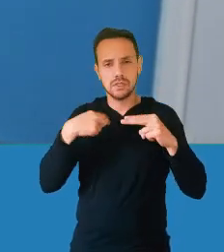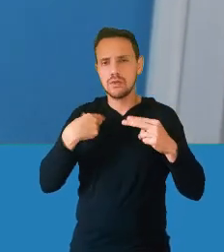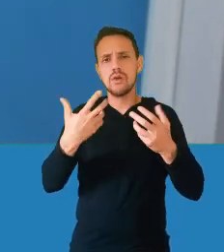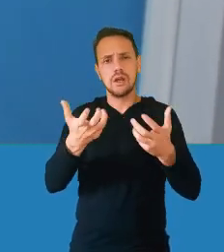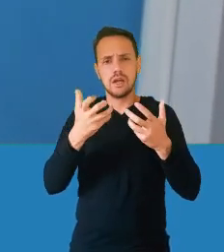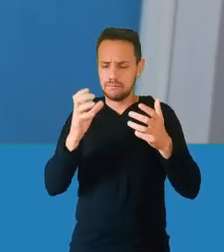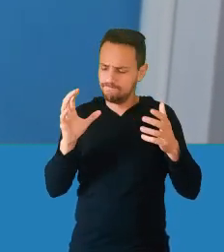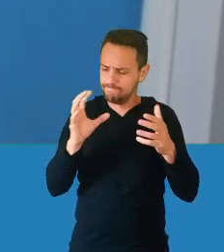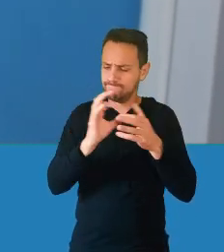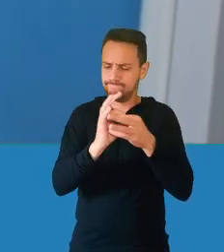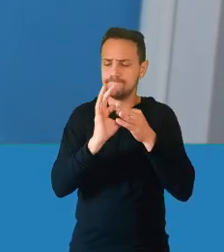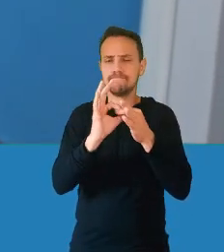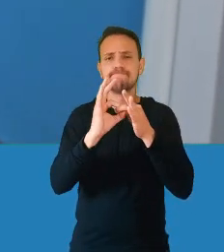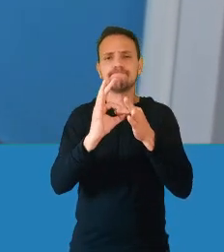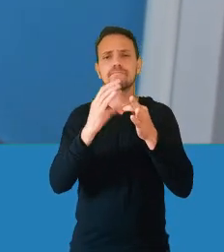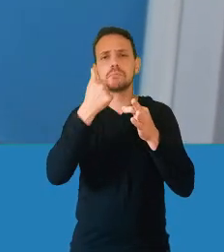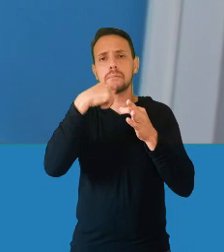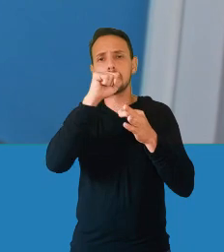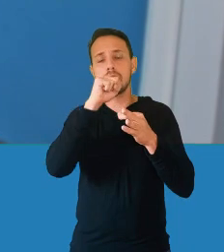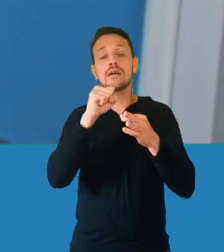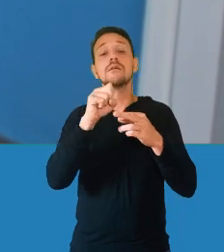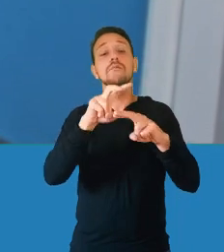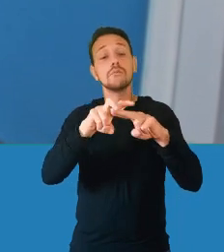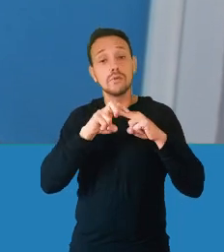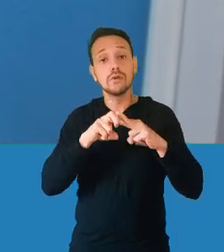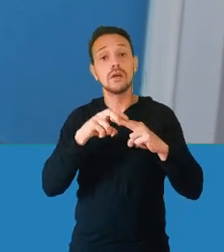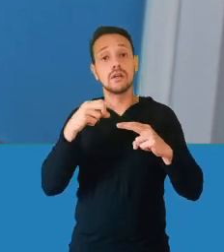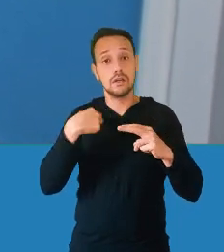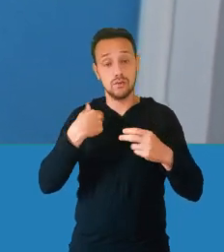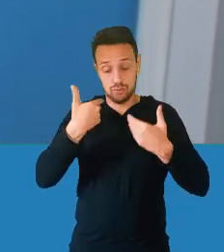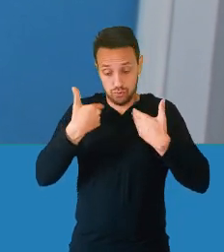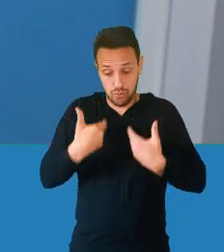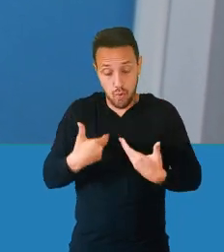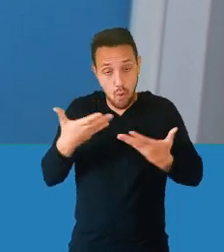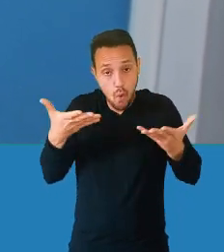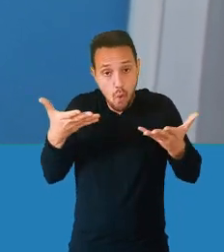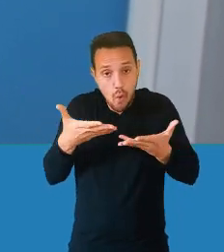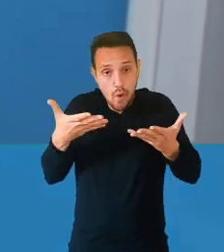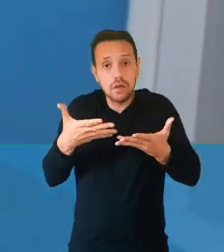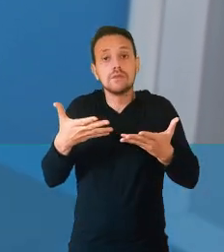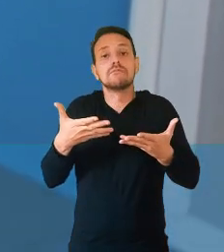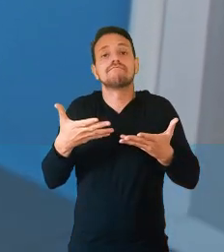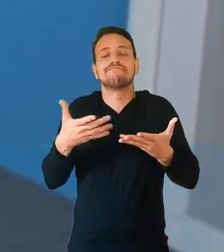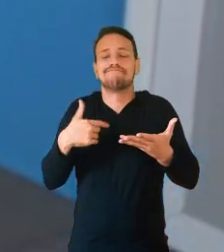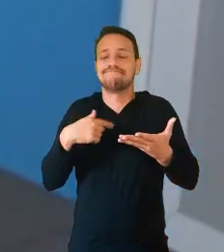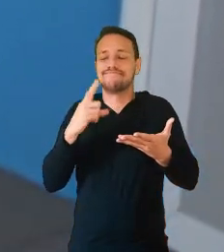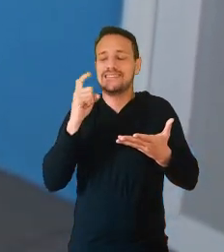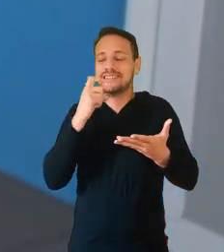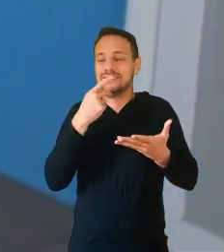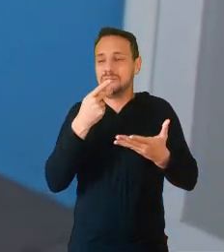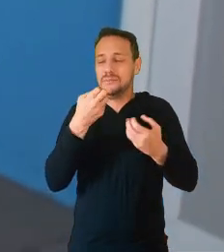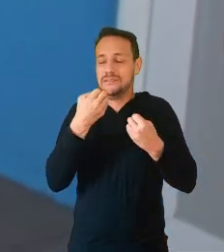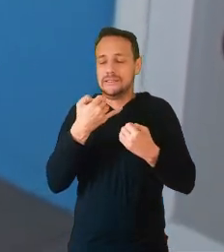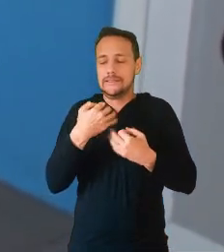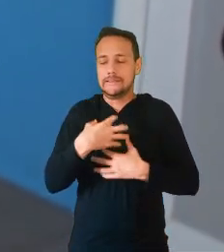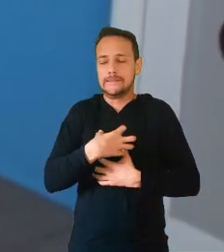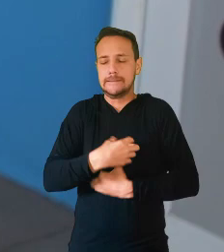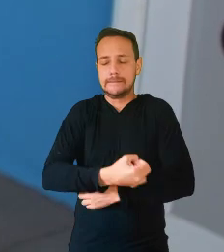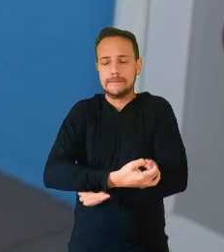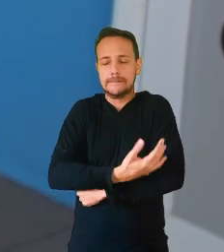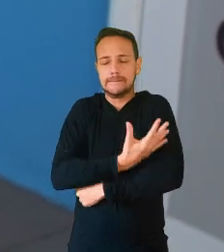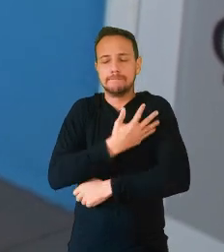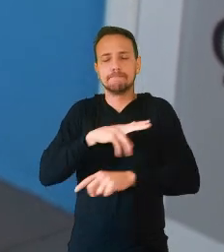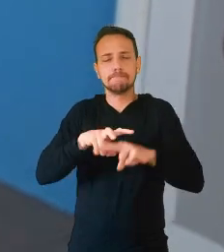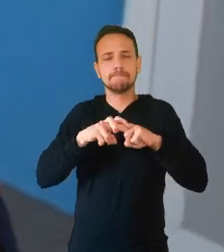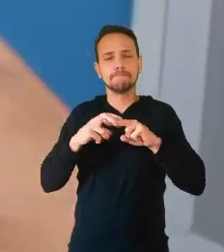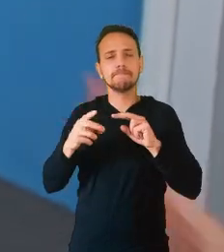com as mães, porque muito do que eu sou hoje, é difícil falar, né? Veio da força dessas